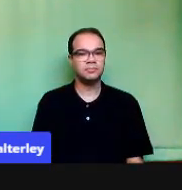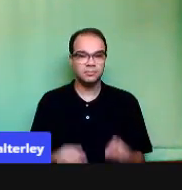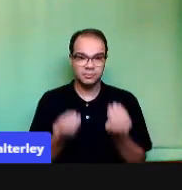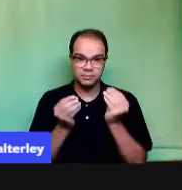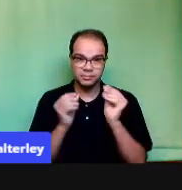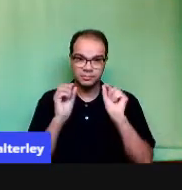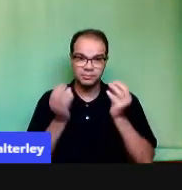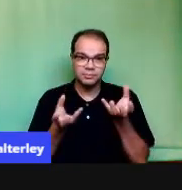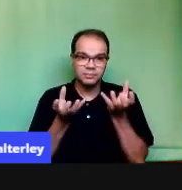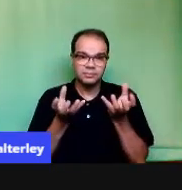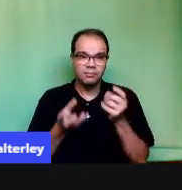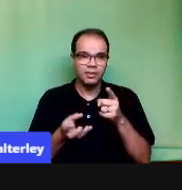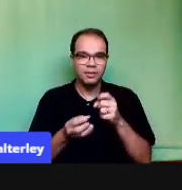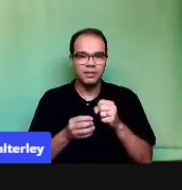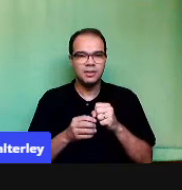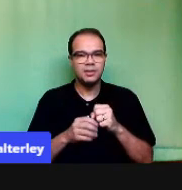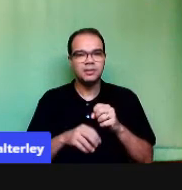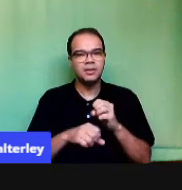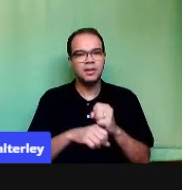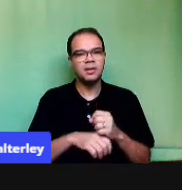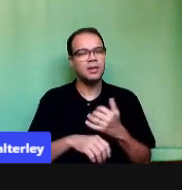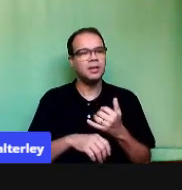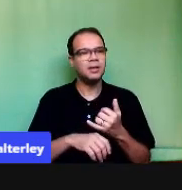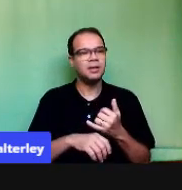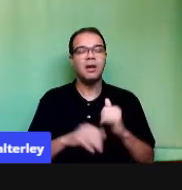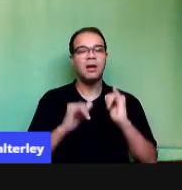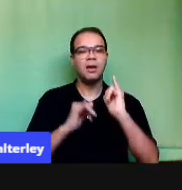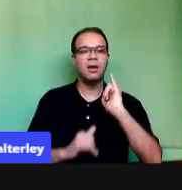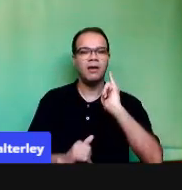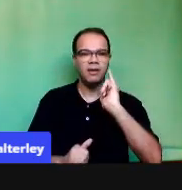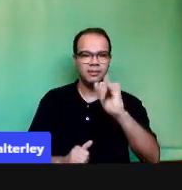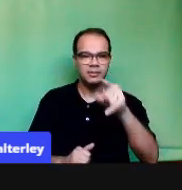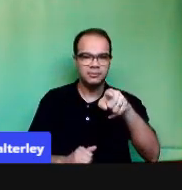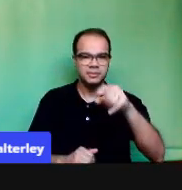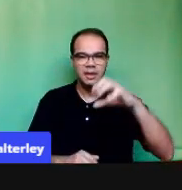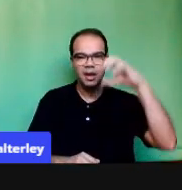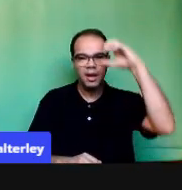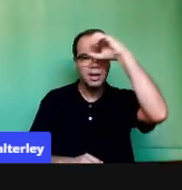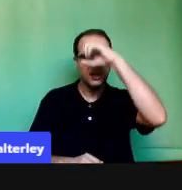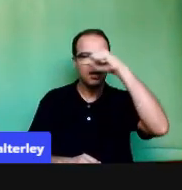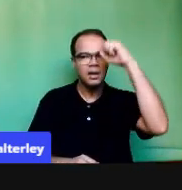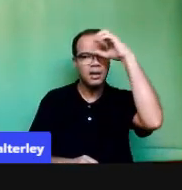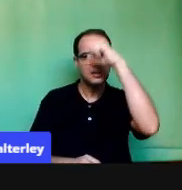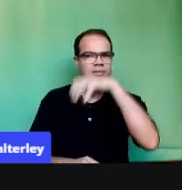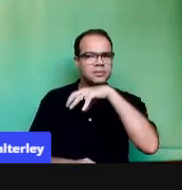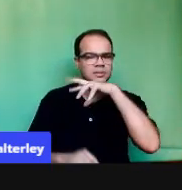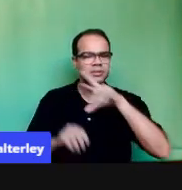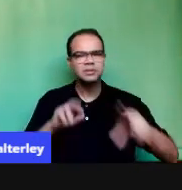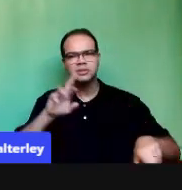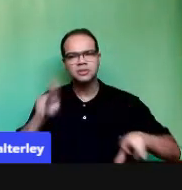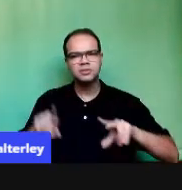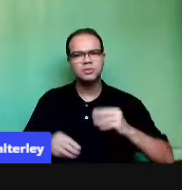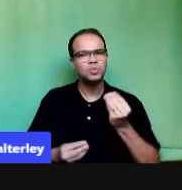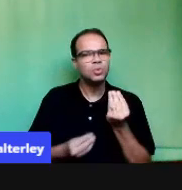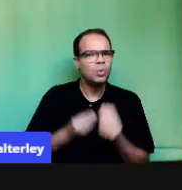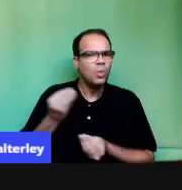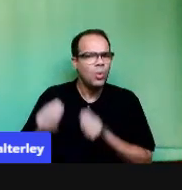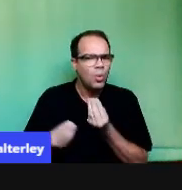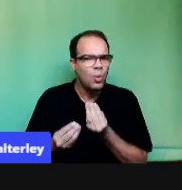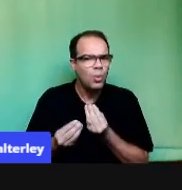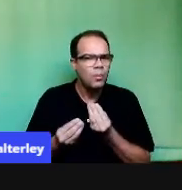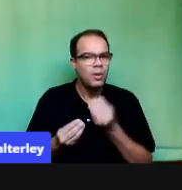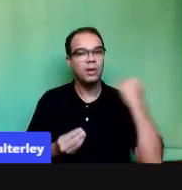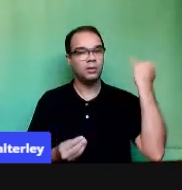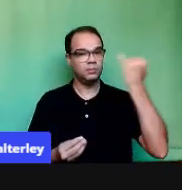gerais e alguns conceitos que são importantes e bem mais atualizados em relação à temática. A gente viu